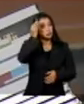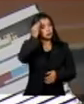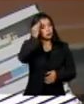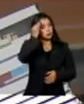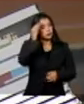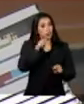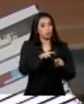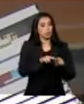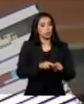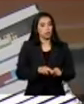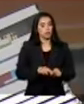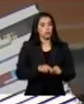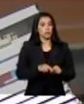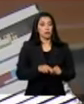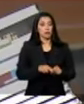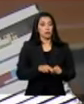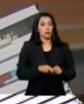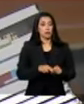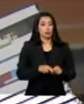pelo Supremo no habeas